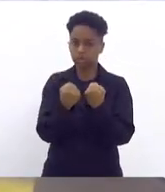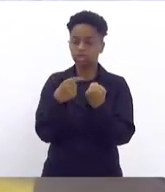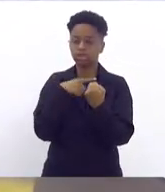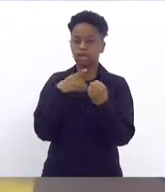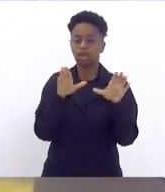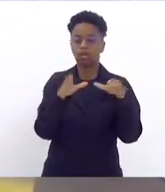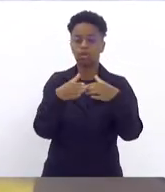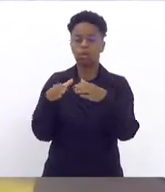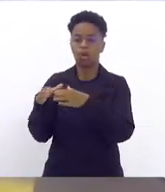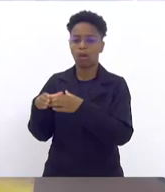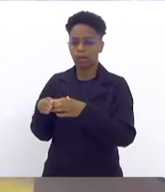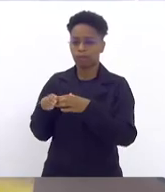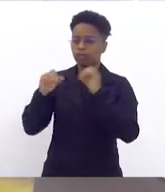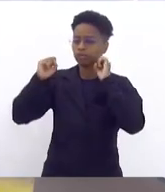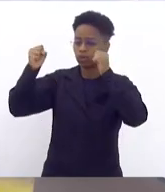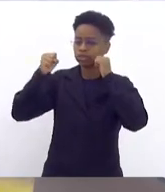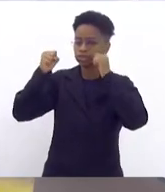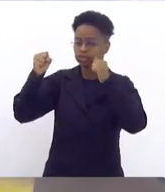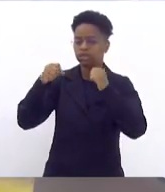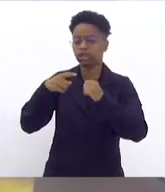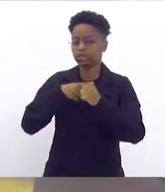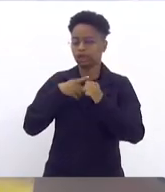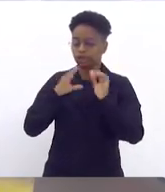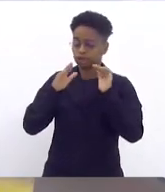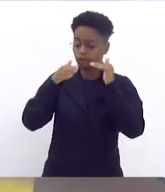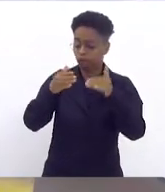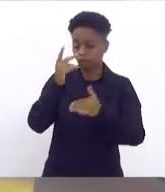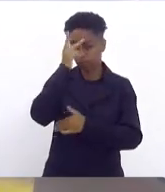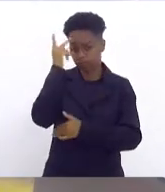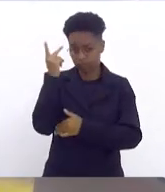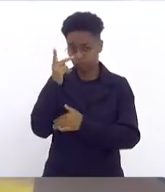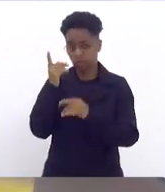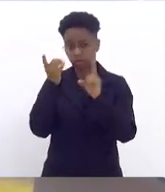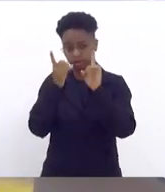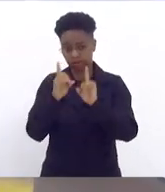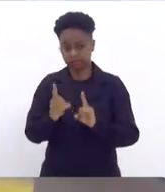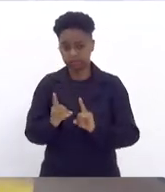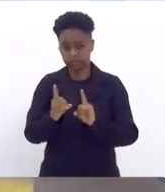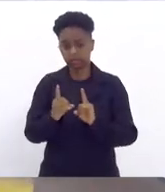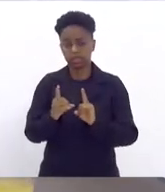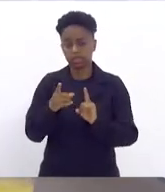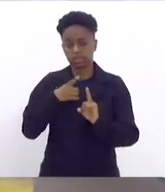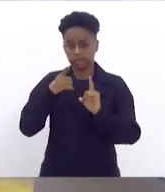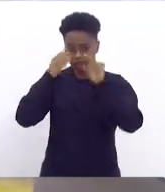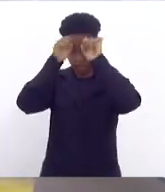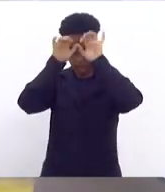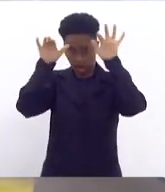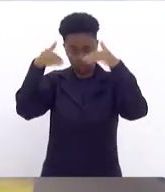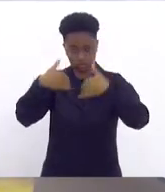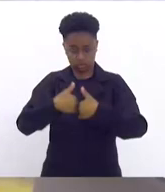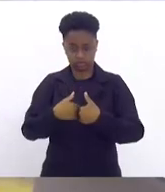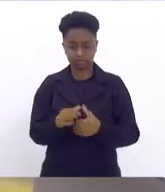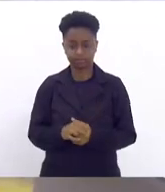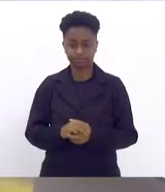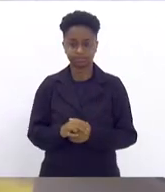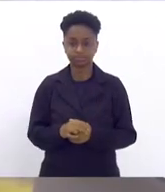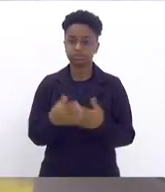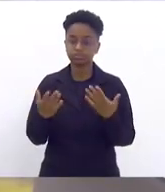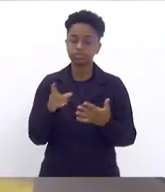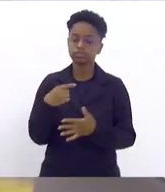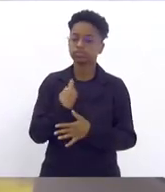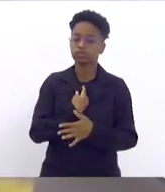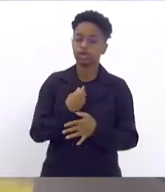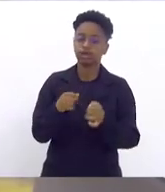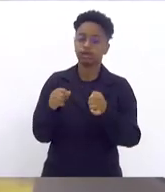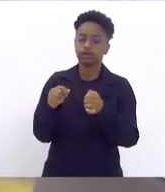que tenham um foco nessa questão de torcedores com espectro autista ou filhos com espectro autista. Então, nós fizemos uma coisa, eu tinha